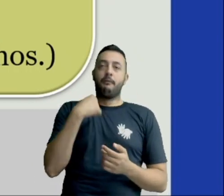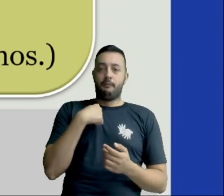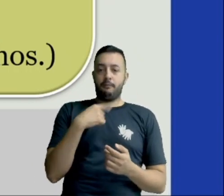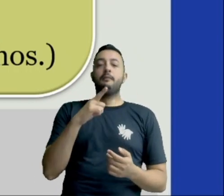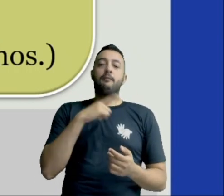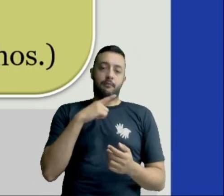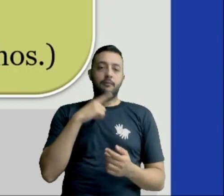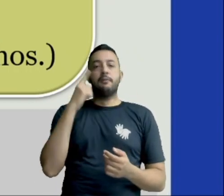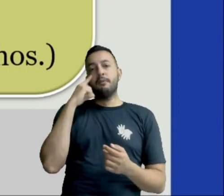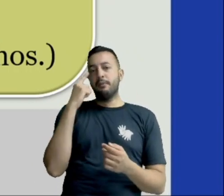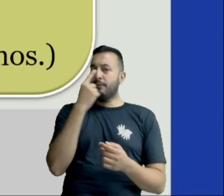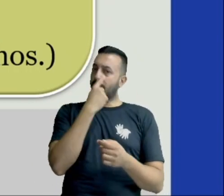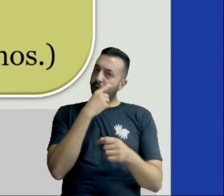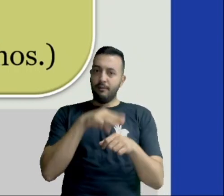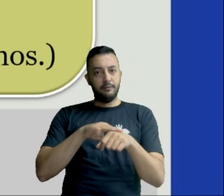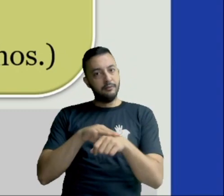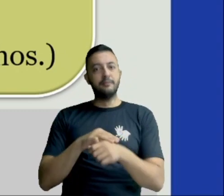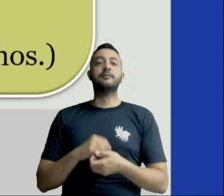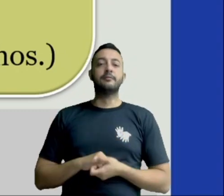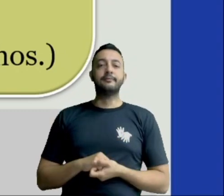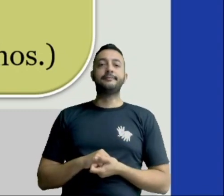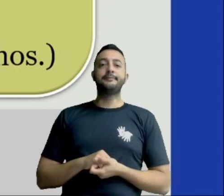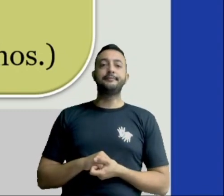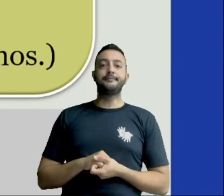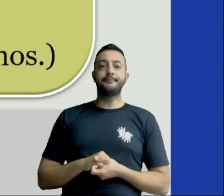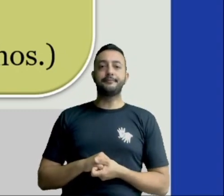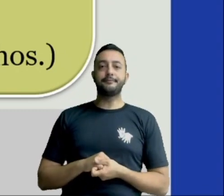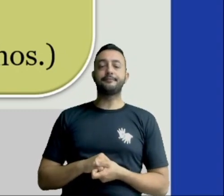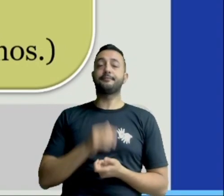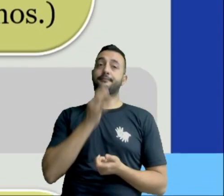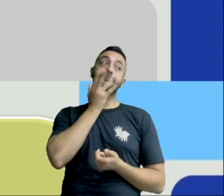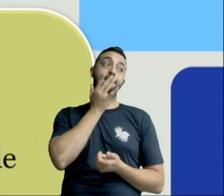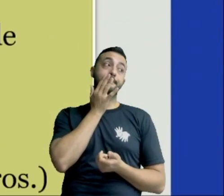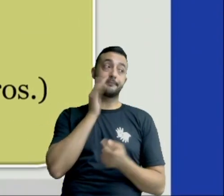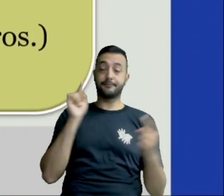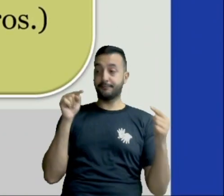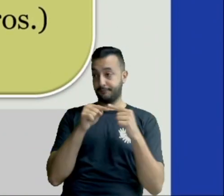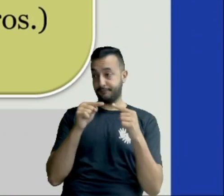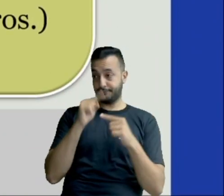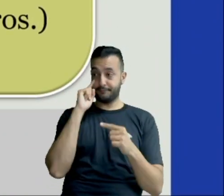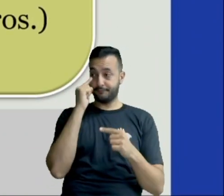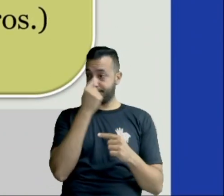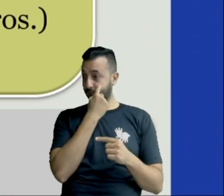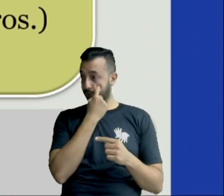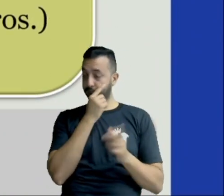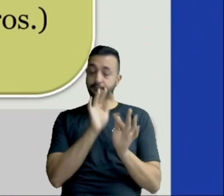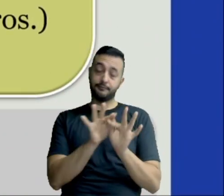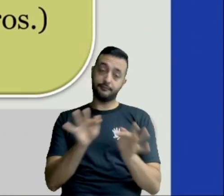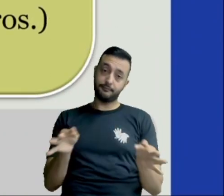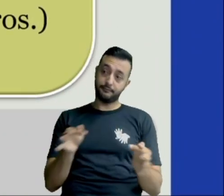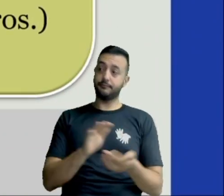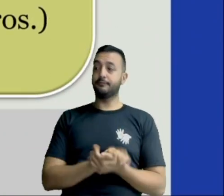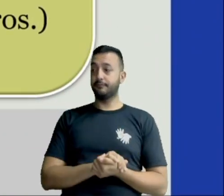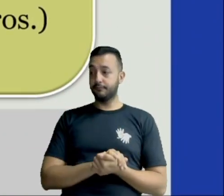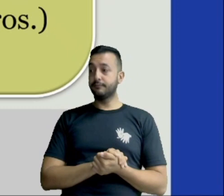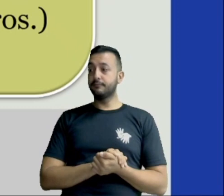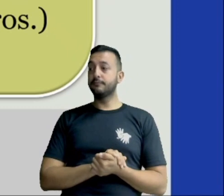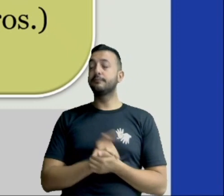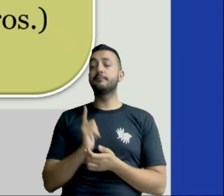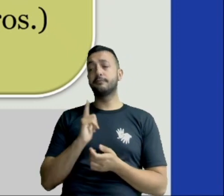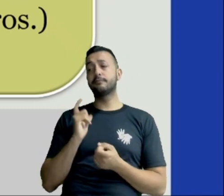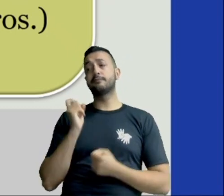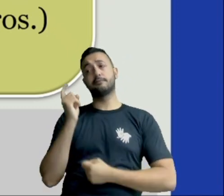tenho olhos castanhos. Questão de cores com relação aos olhos é bem simples. Temos